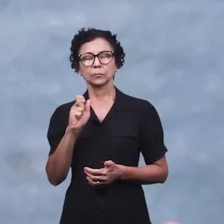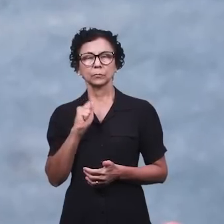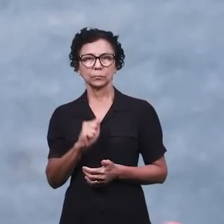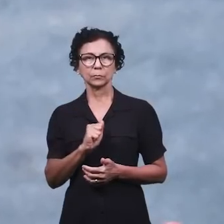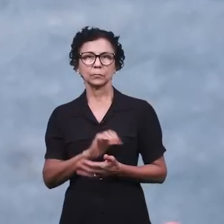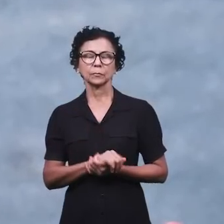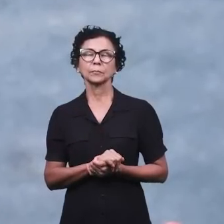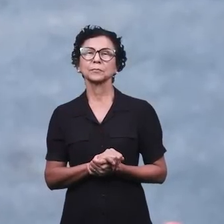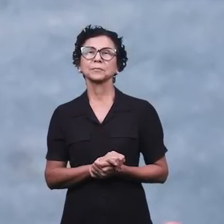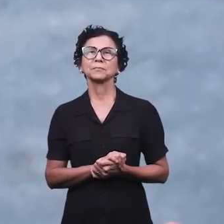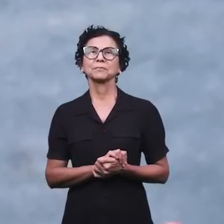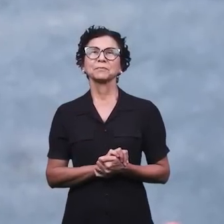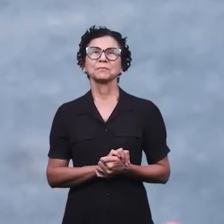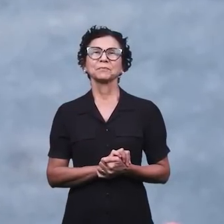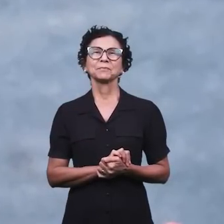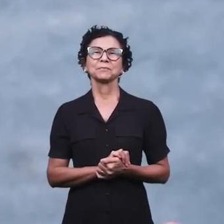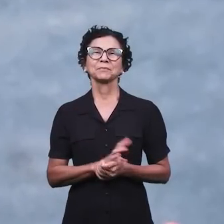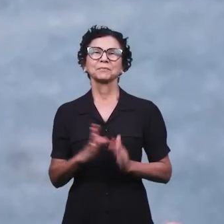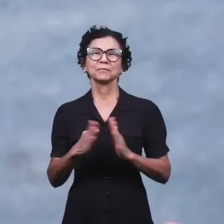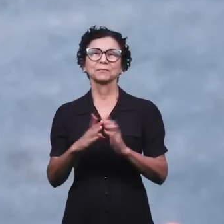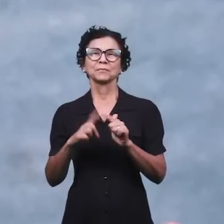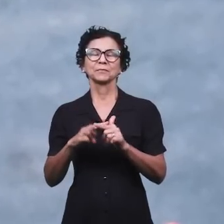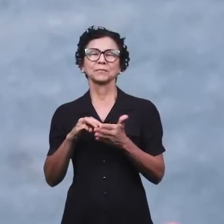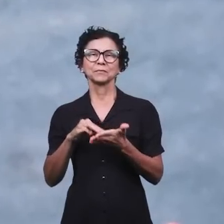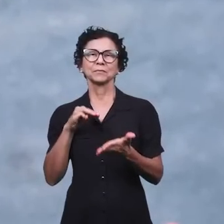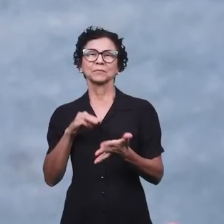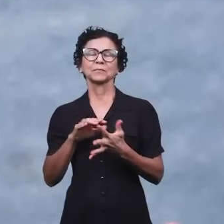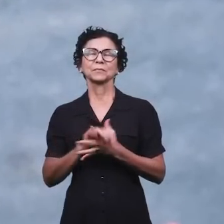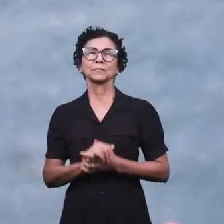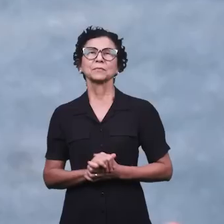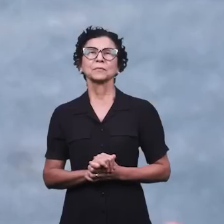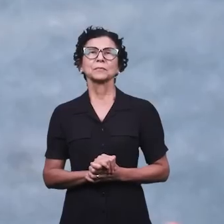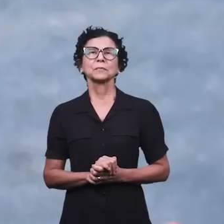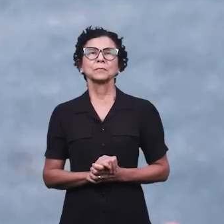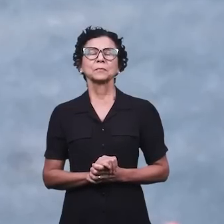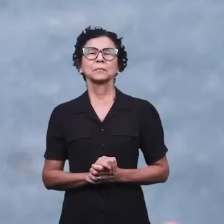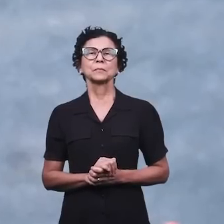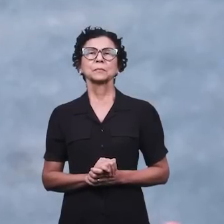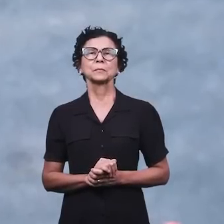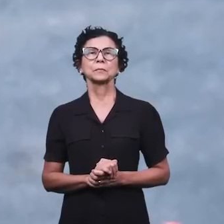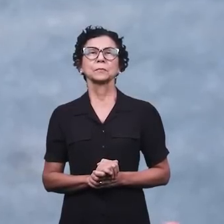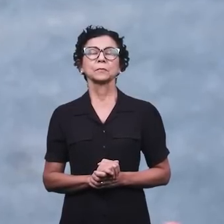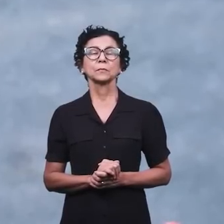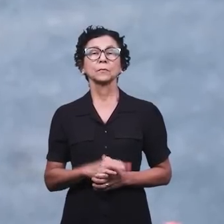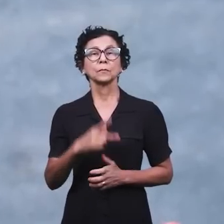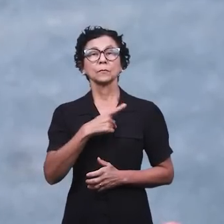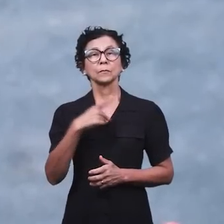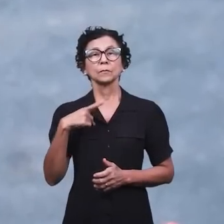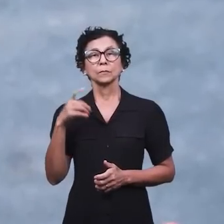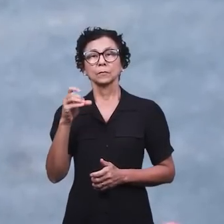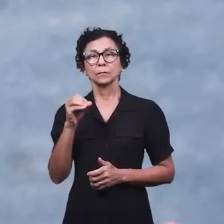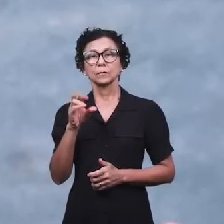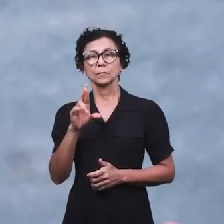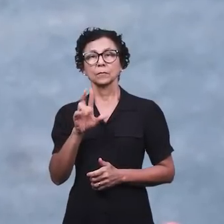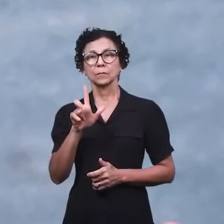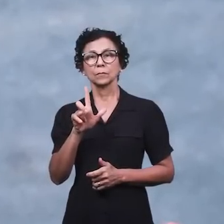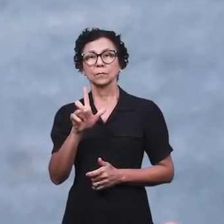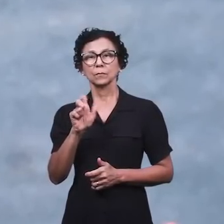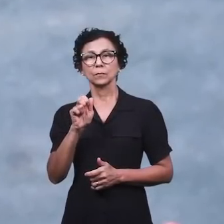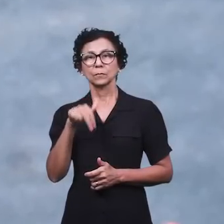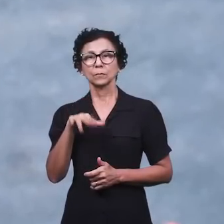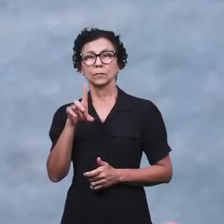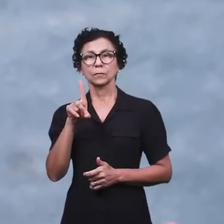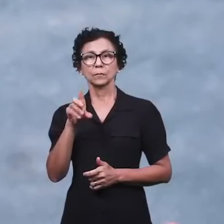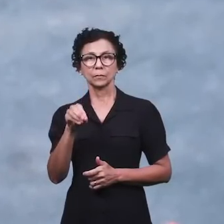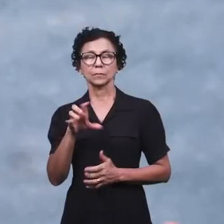de Taguatinga Sul, da Igreja Cristã Maranata de Taguatinga Sul, pastor Orlando, e que vai fazer a